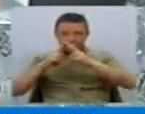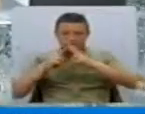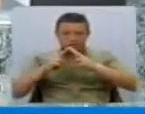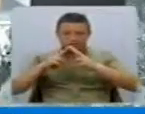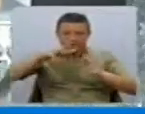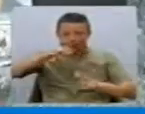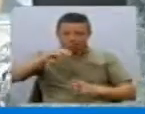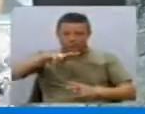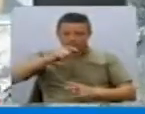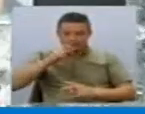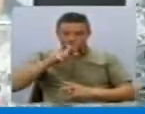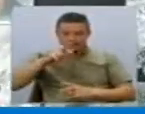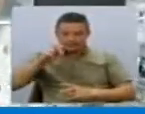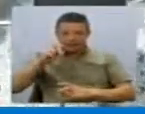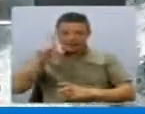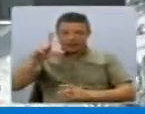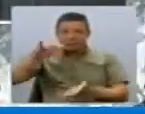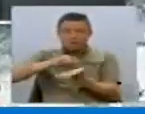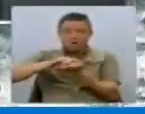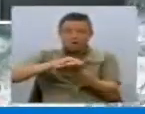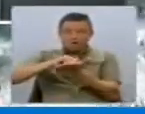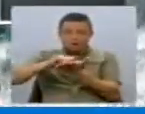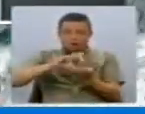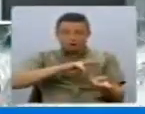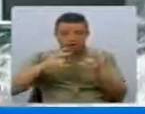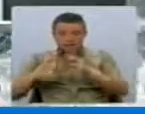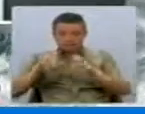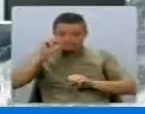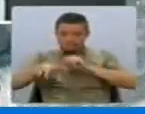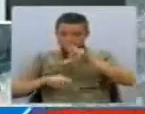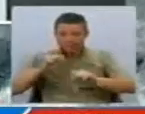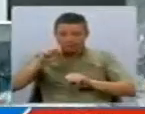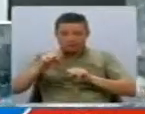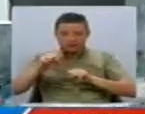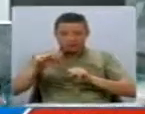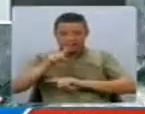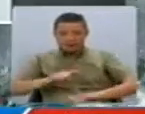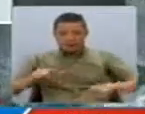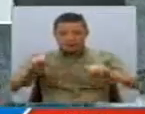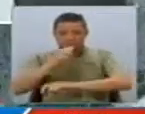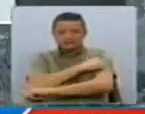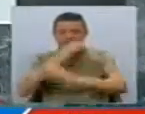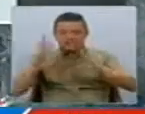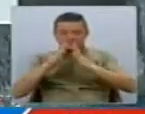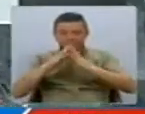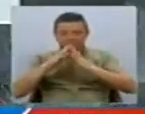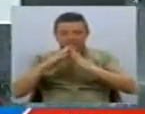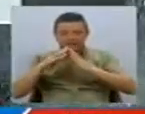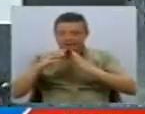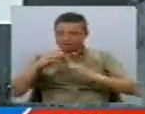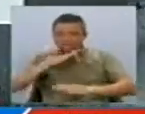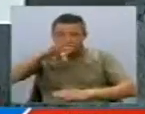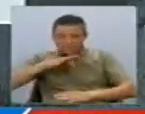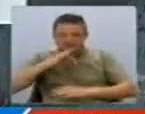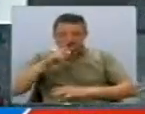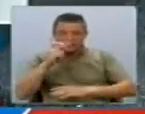e chegou a Nova Iorque. Para esta estilista, não há propriamente um sentido de casa, de lar. Para ela, o único